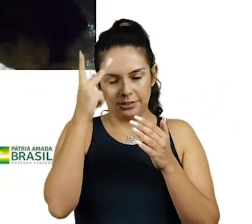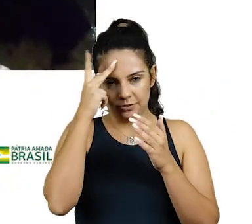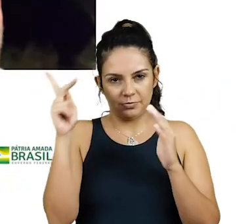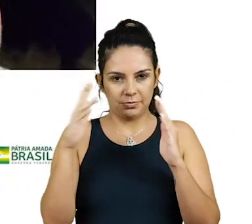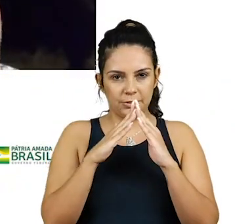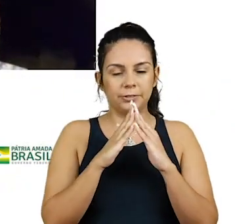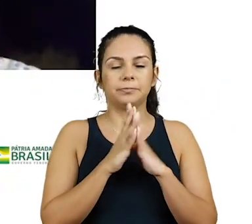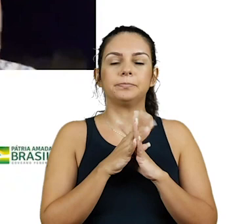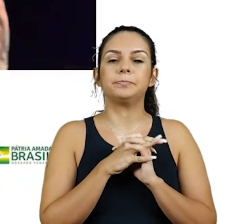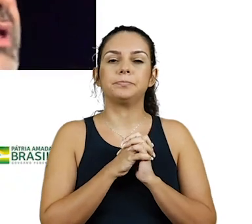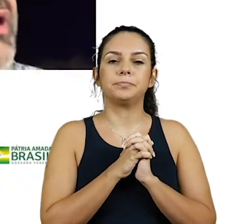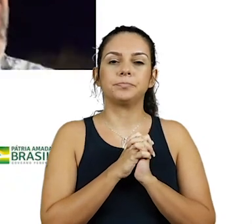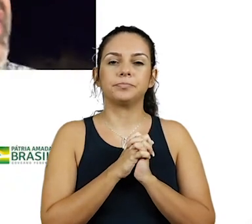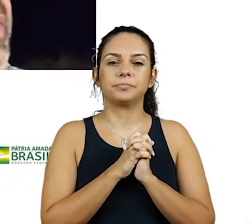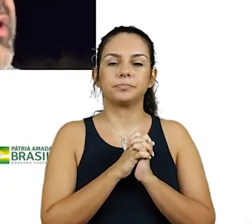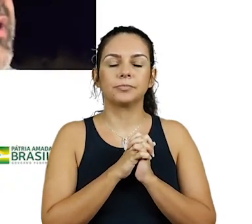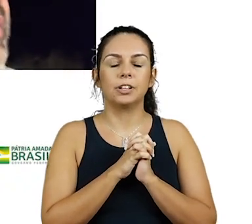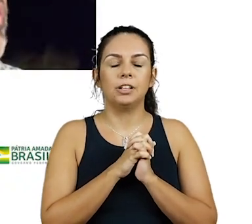ali em Pinheiros.